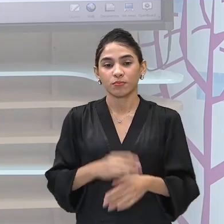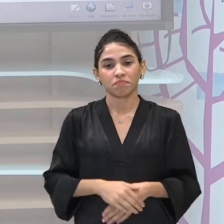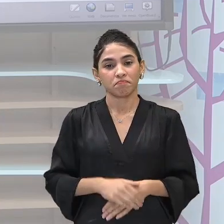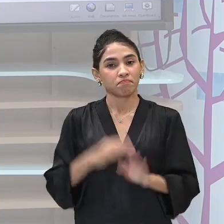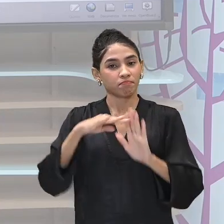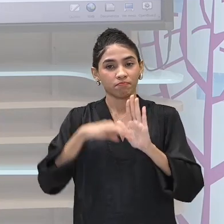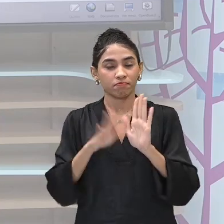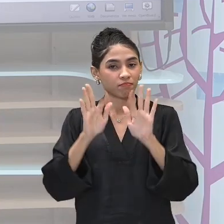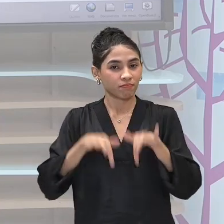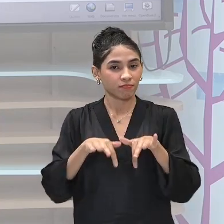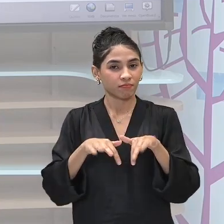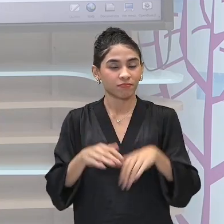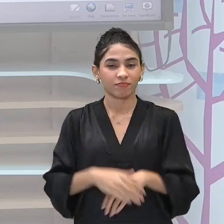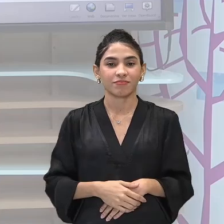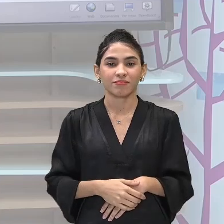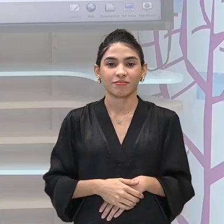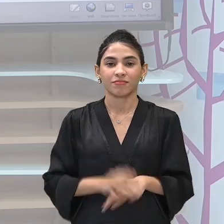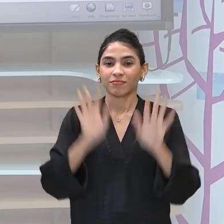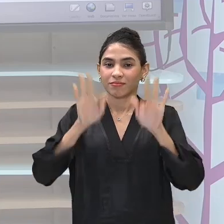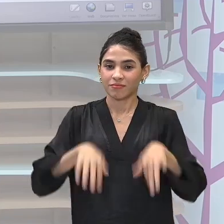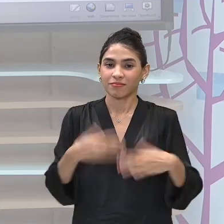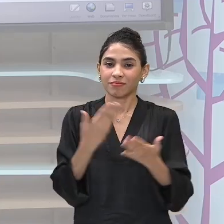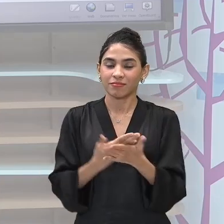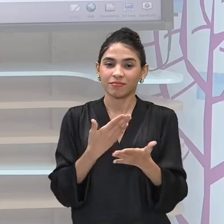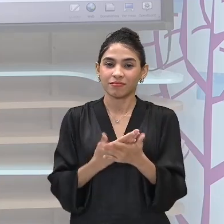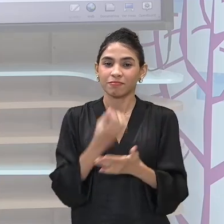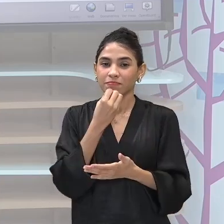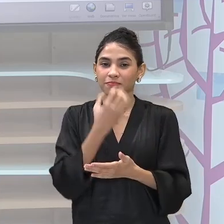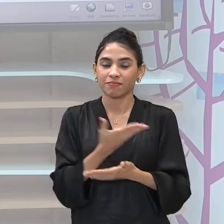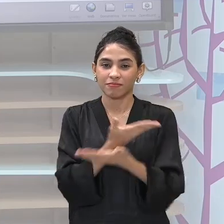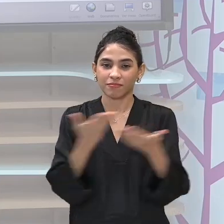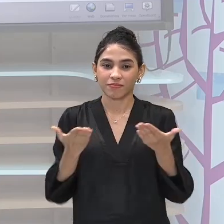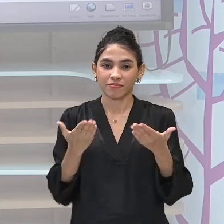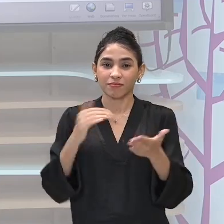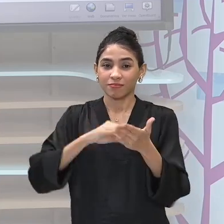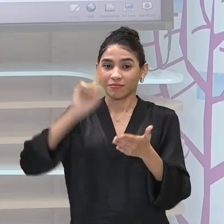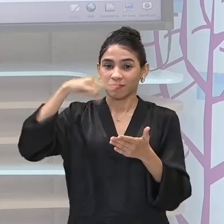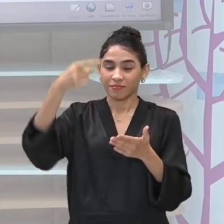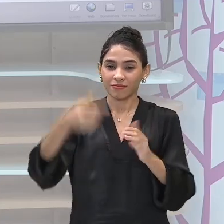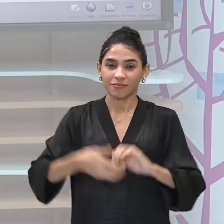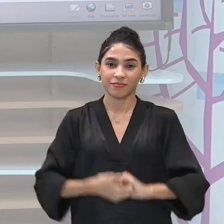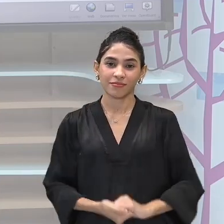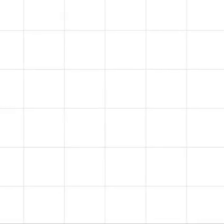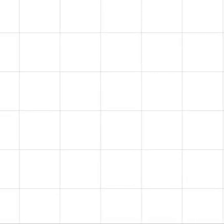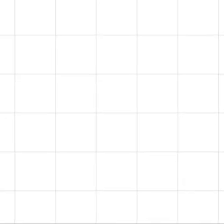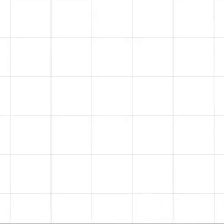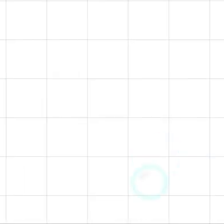nada a ser explicado, a gente vai encerrando. Fiquem bem e até a próxima.